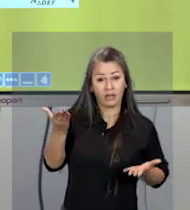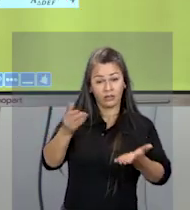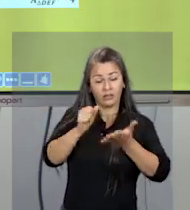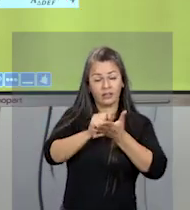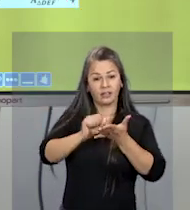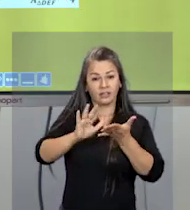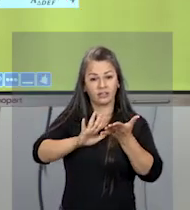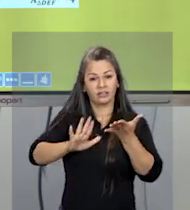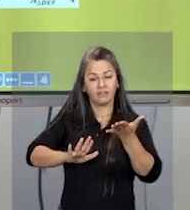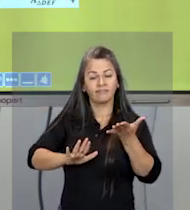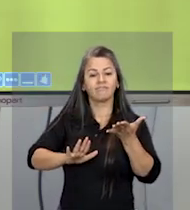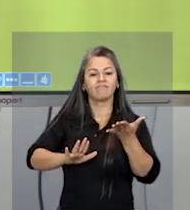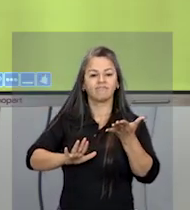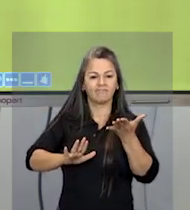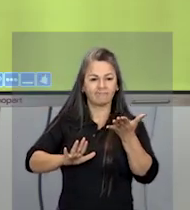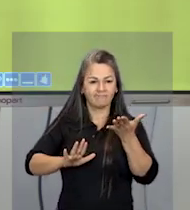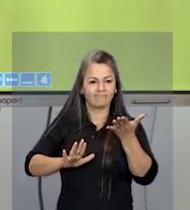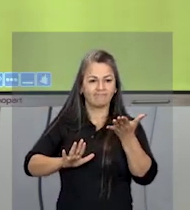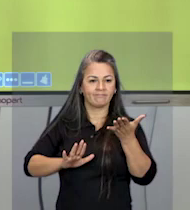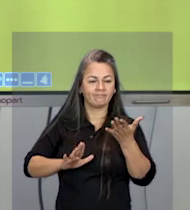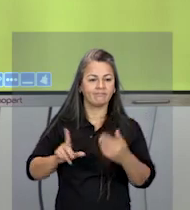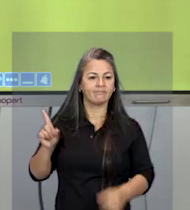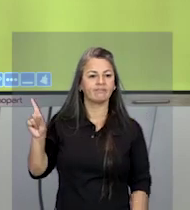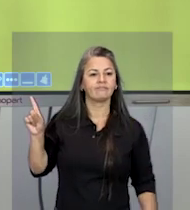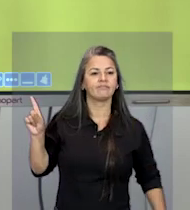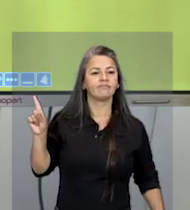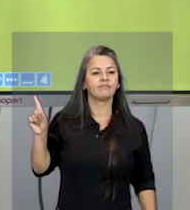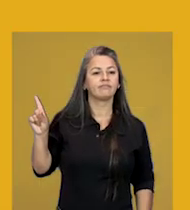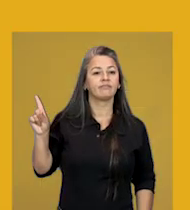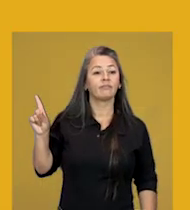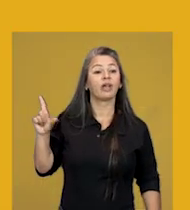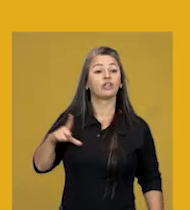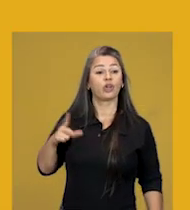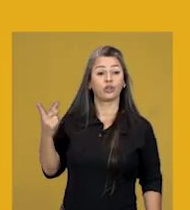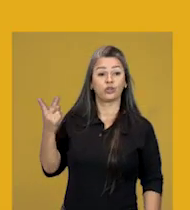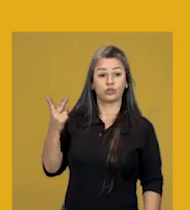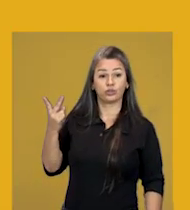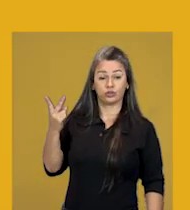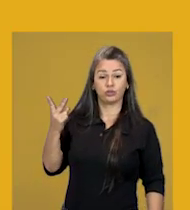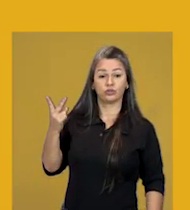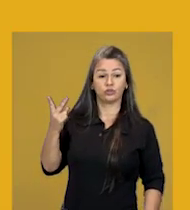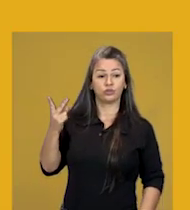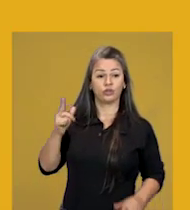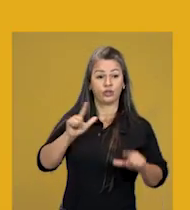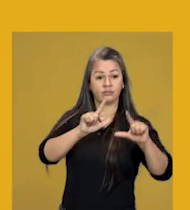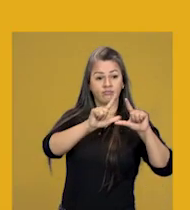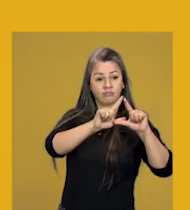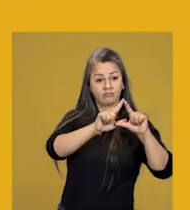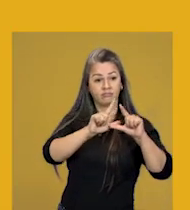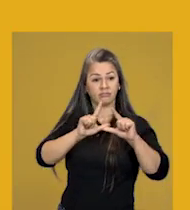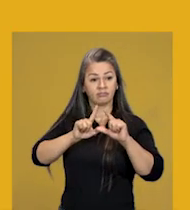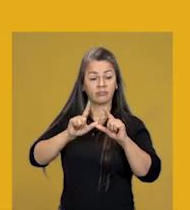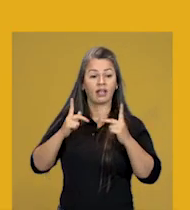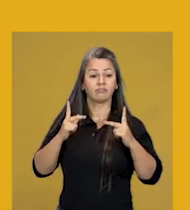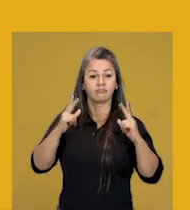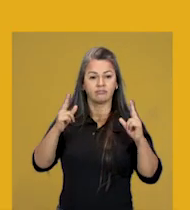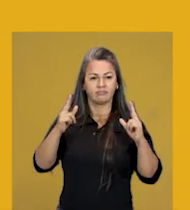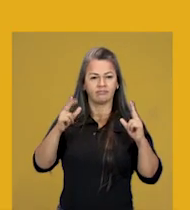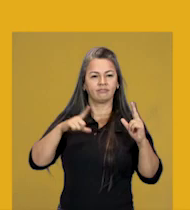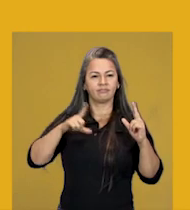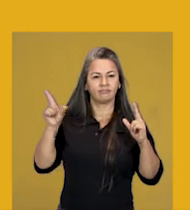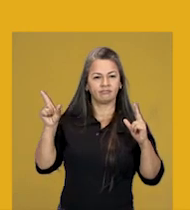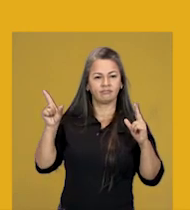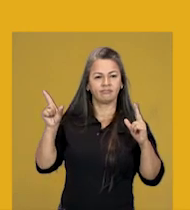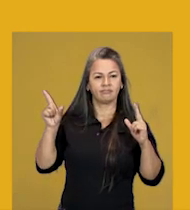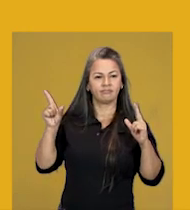para vocês entenderem a aplicação disso aqui. Então, nós temos dois triângulos semelhantes, ABC e DEF, possuem uma razão